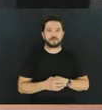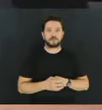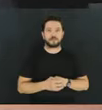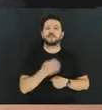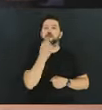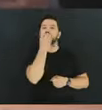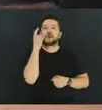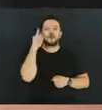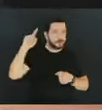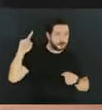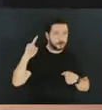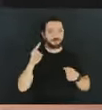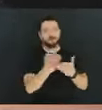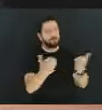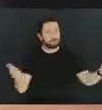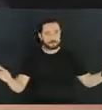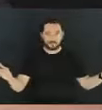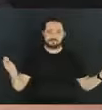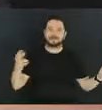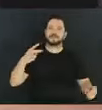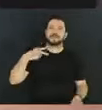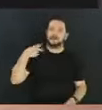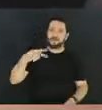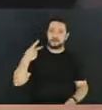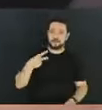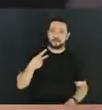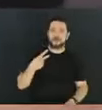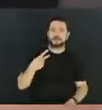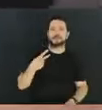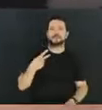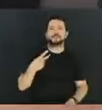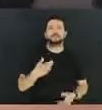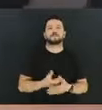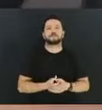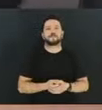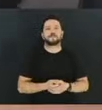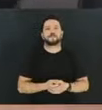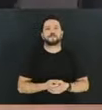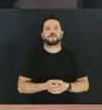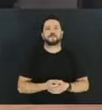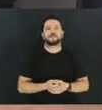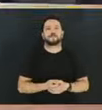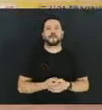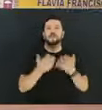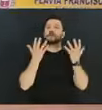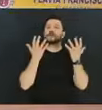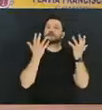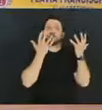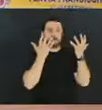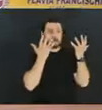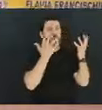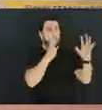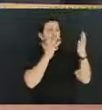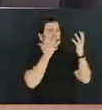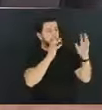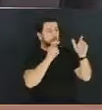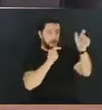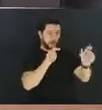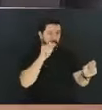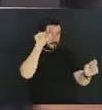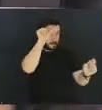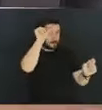todas, vereadores, vereadoras. Parabenizar o vereador pela iniciativa.